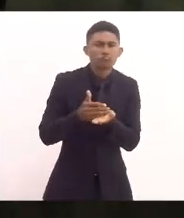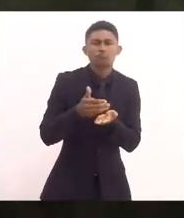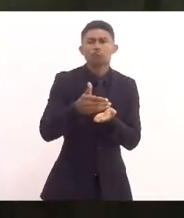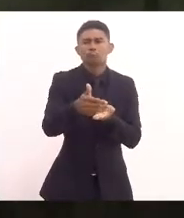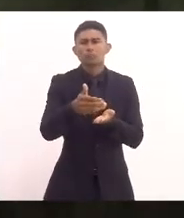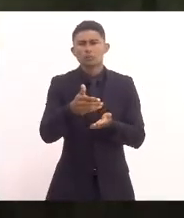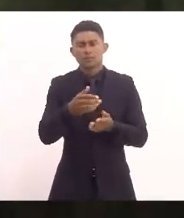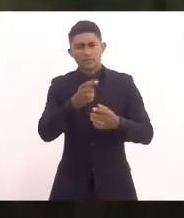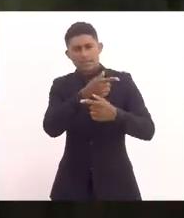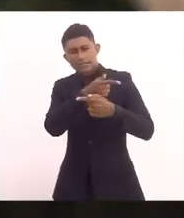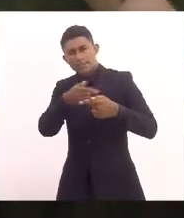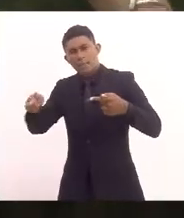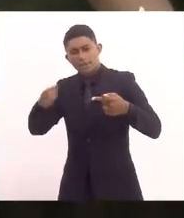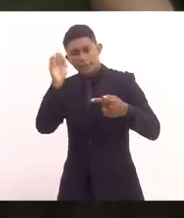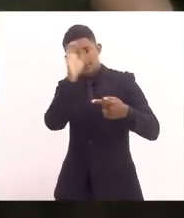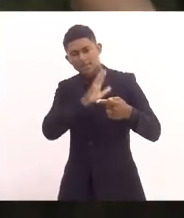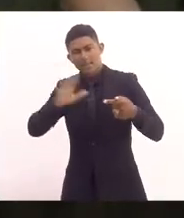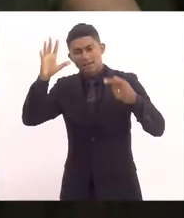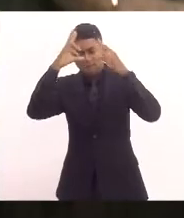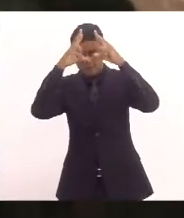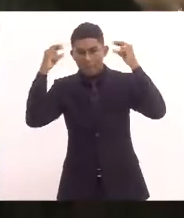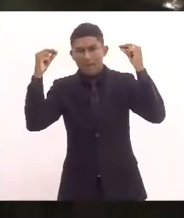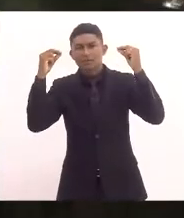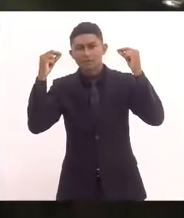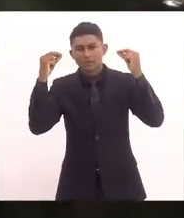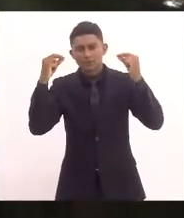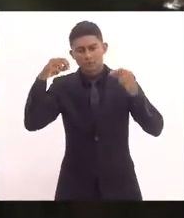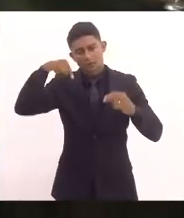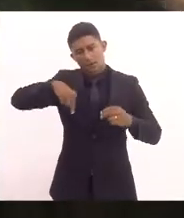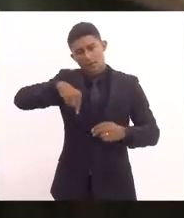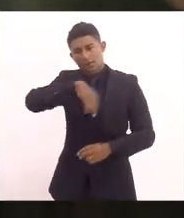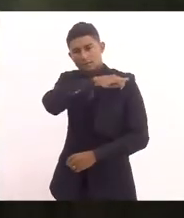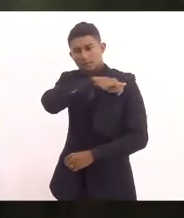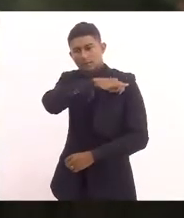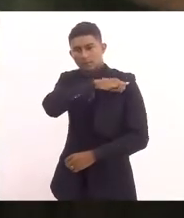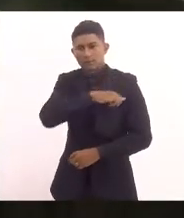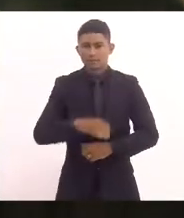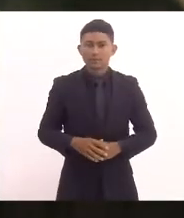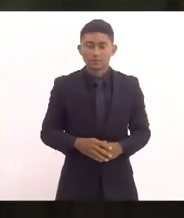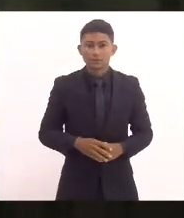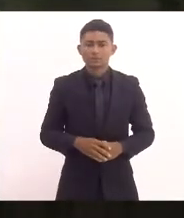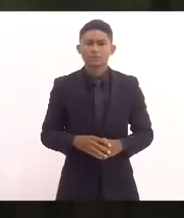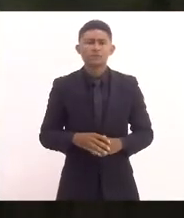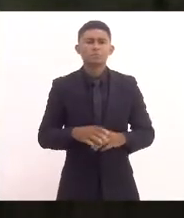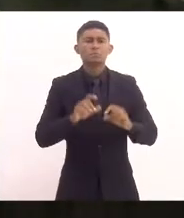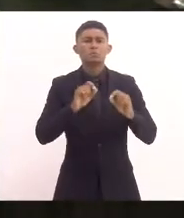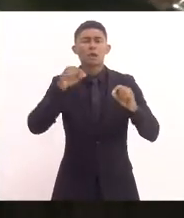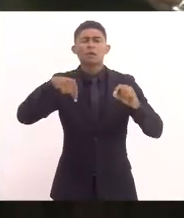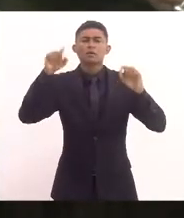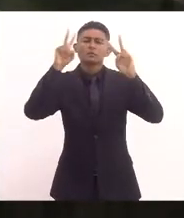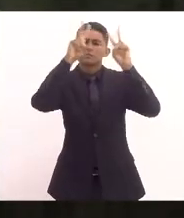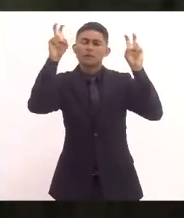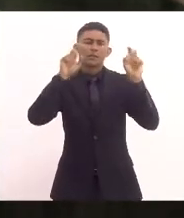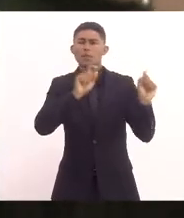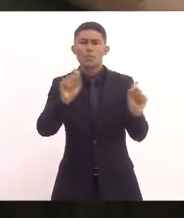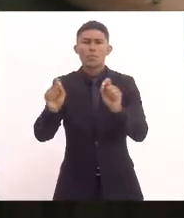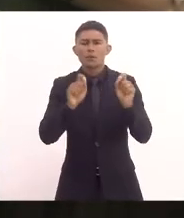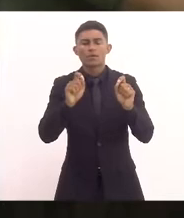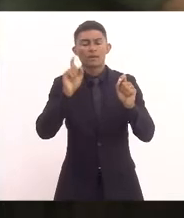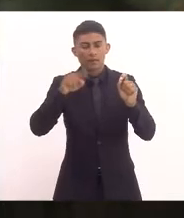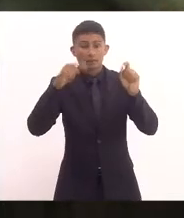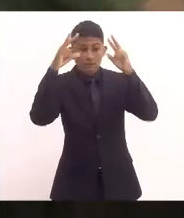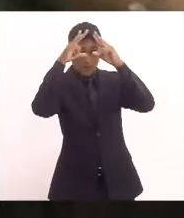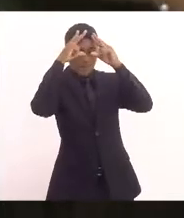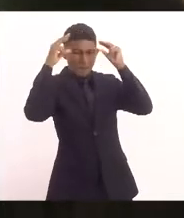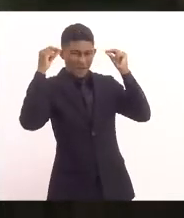83ª Semana Brasileira de Enfermagem no Estado do Rio de Janeiro, que tem como tema oficial a enfermagem